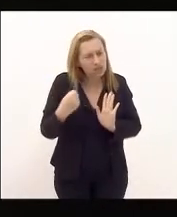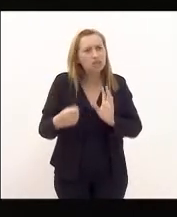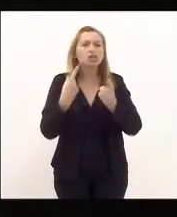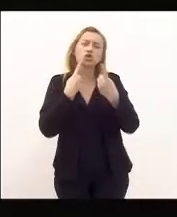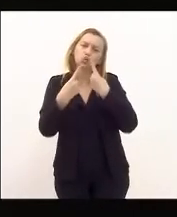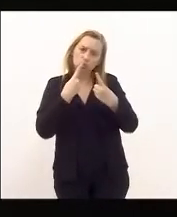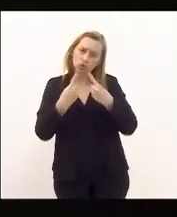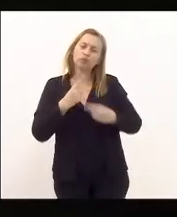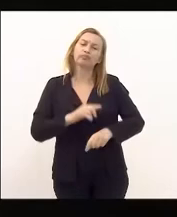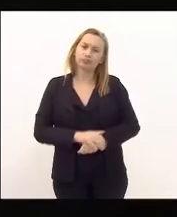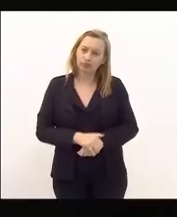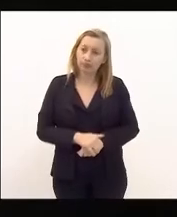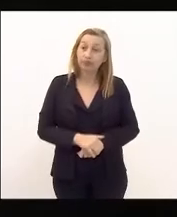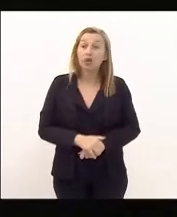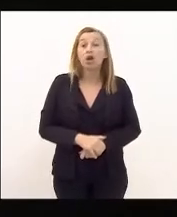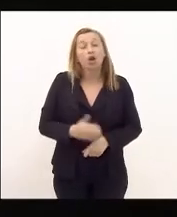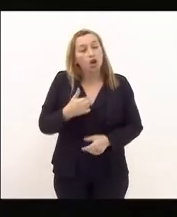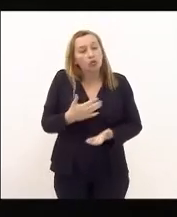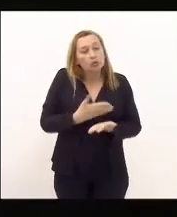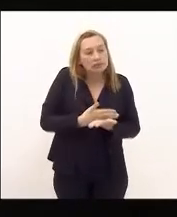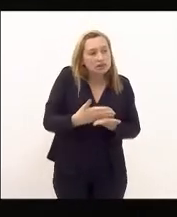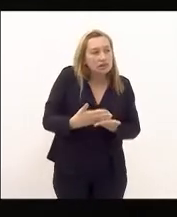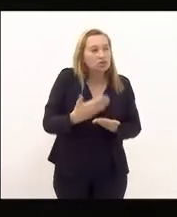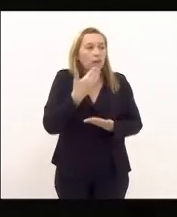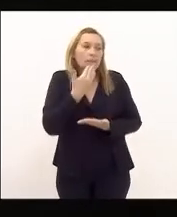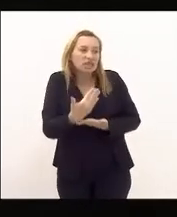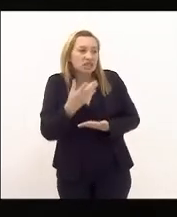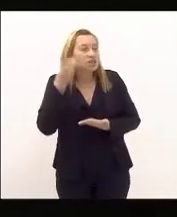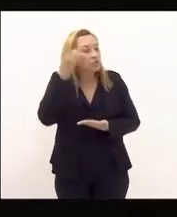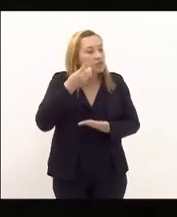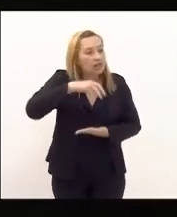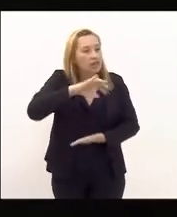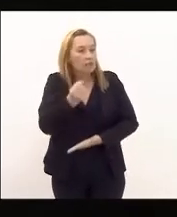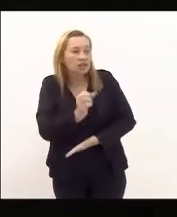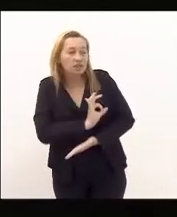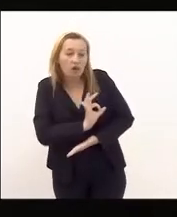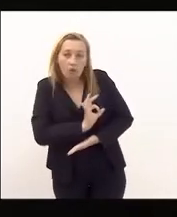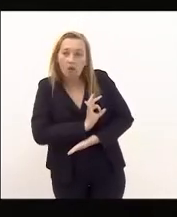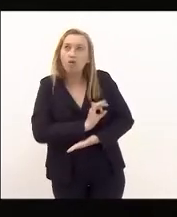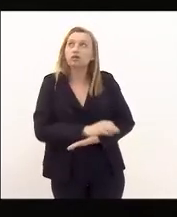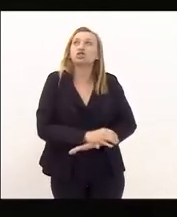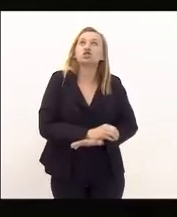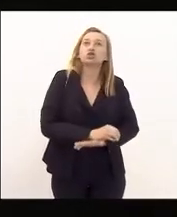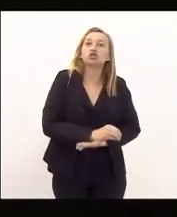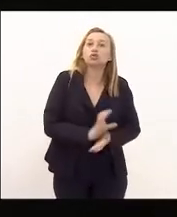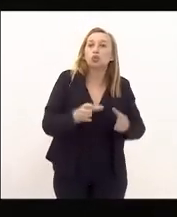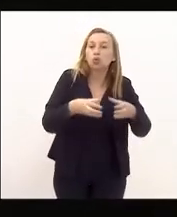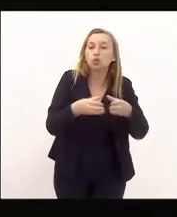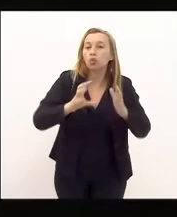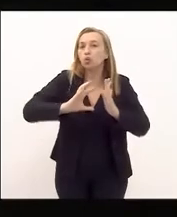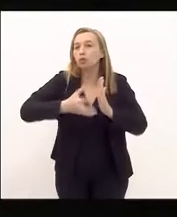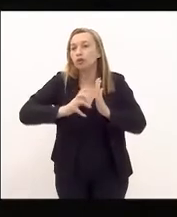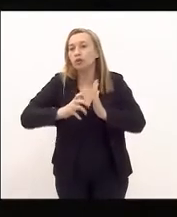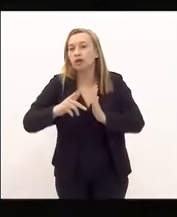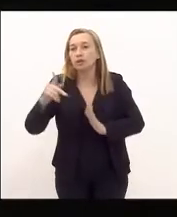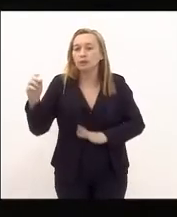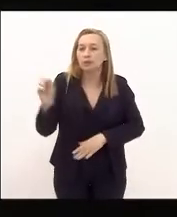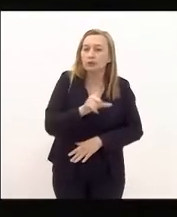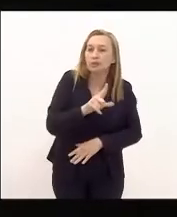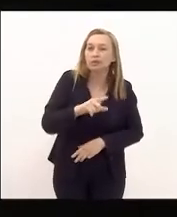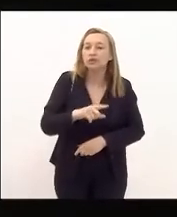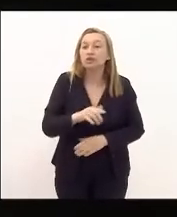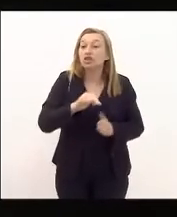discutir isso. Eu até no começo ali pedi à deputada Marta Rocha, à bancada do PSOL,